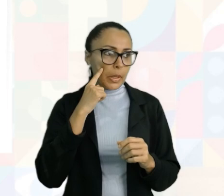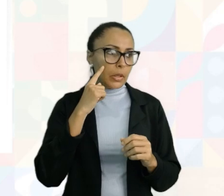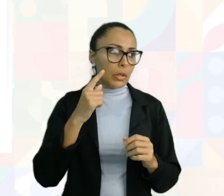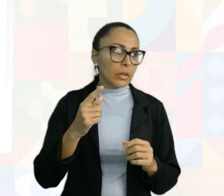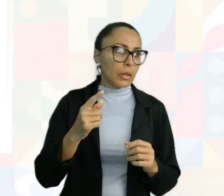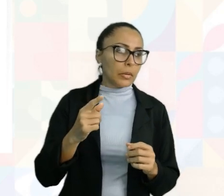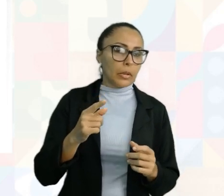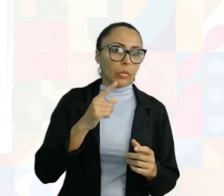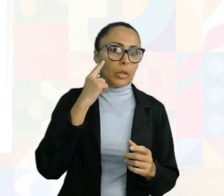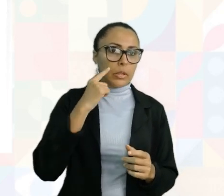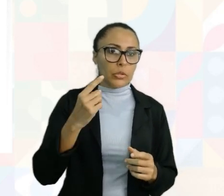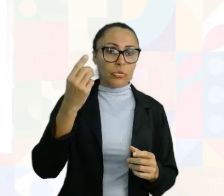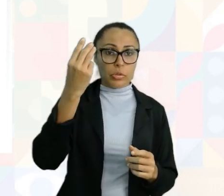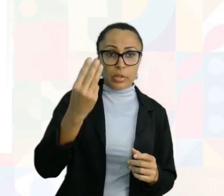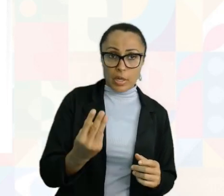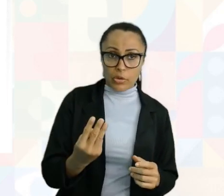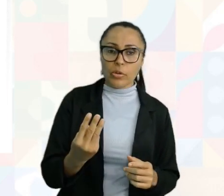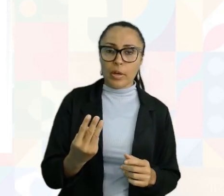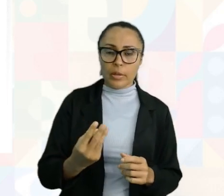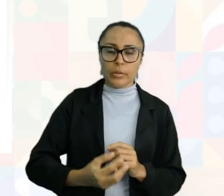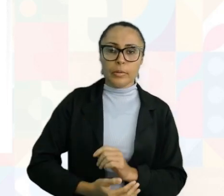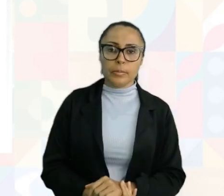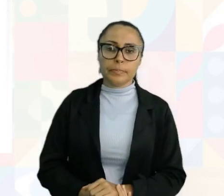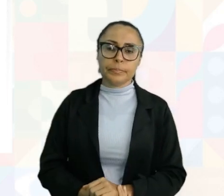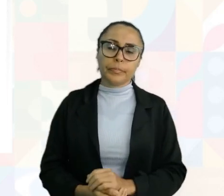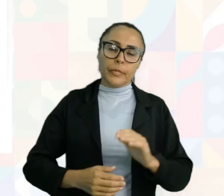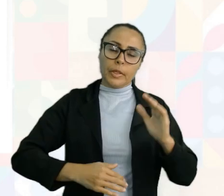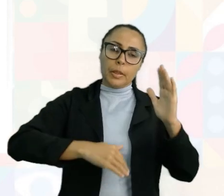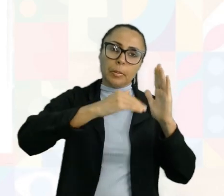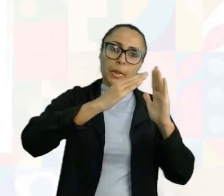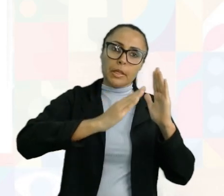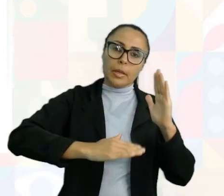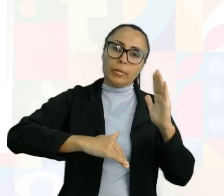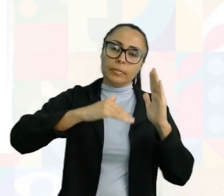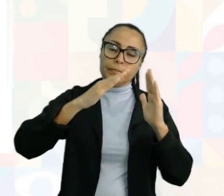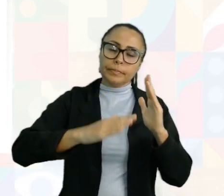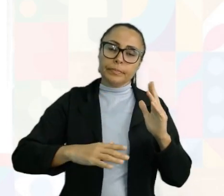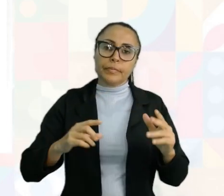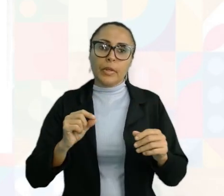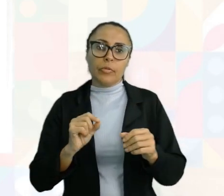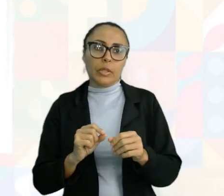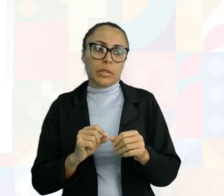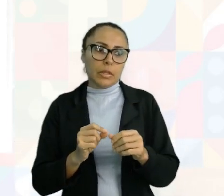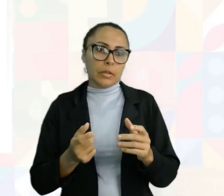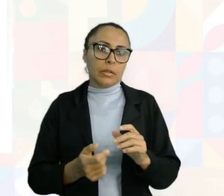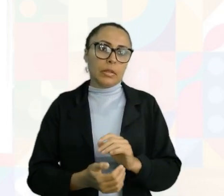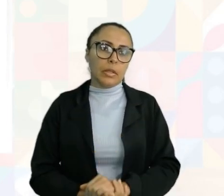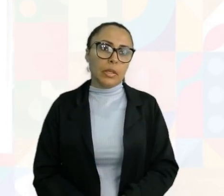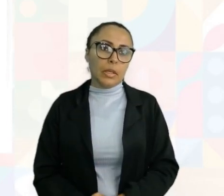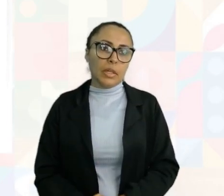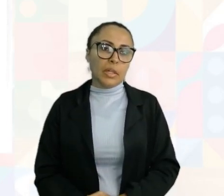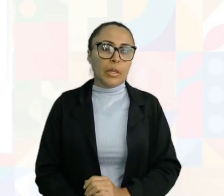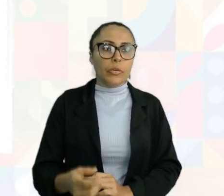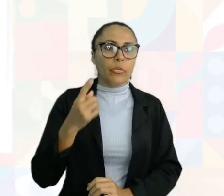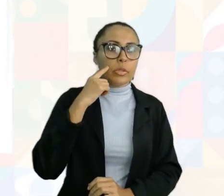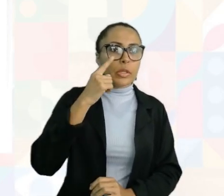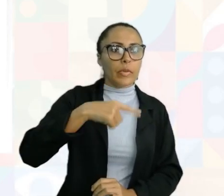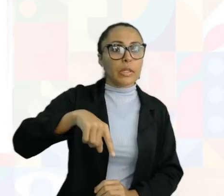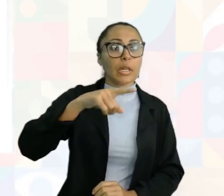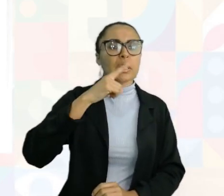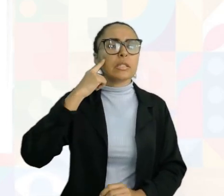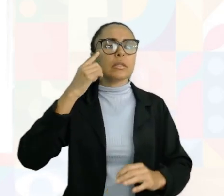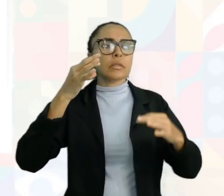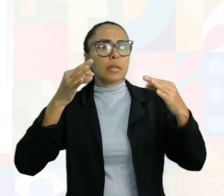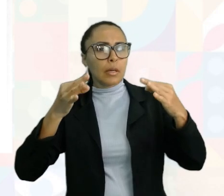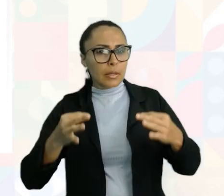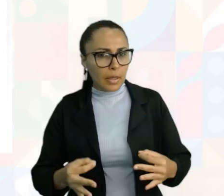desse, com esses 3 lados de uma caixa, e pintar e fazer esse rebatimento. E aí você vai ver que vai dar exatamente